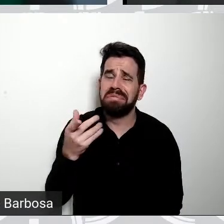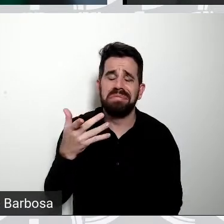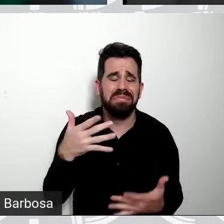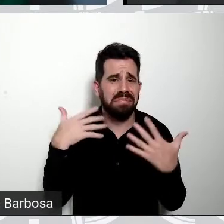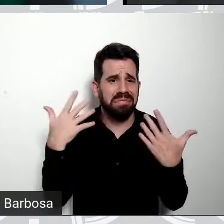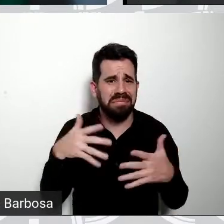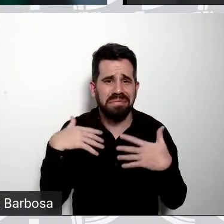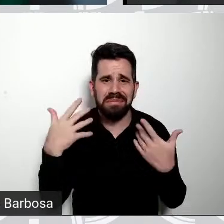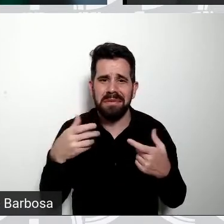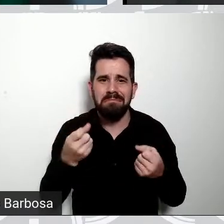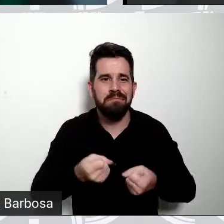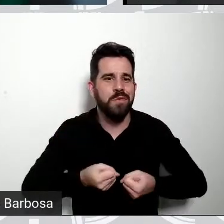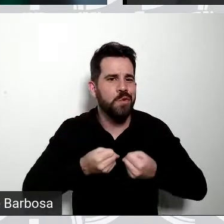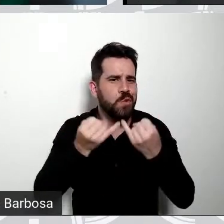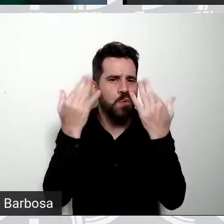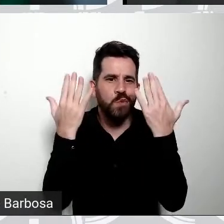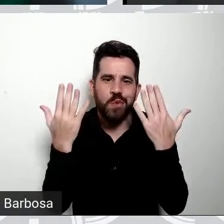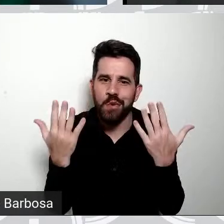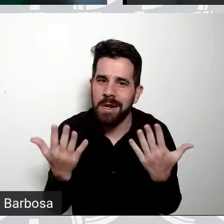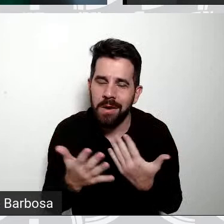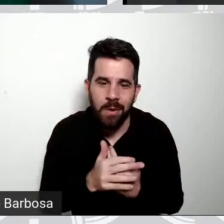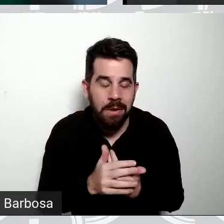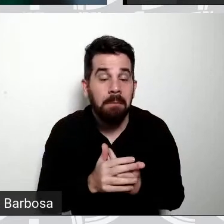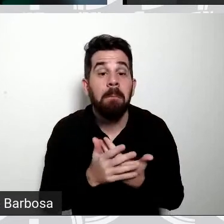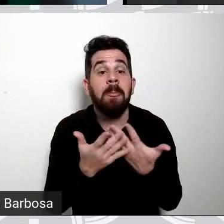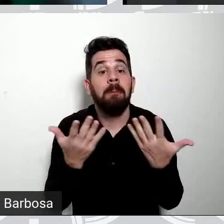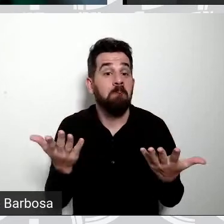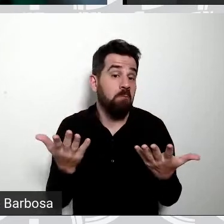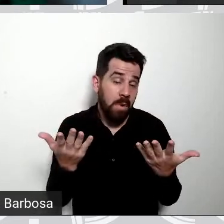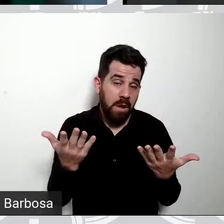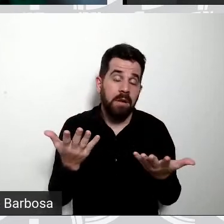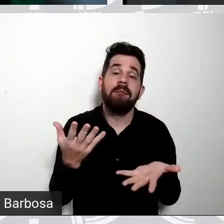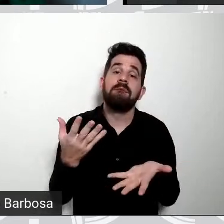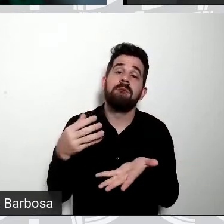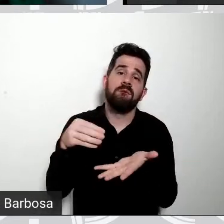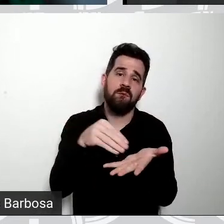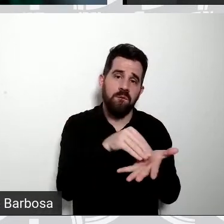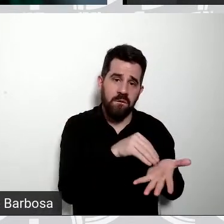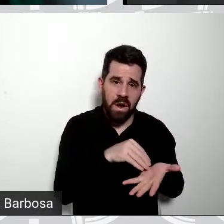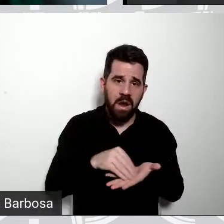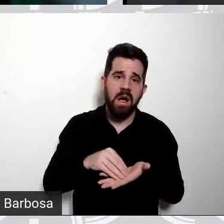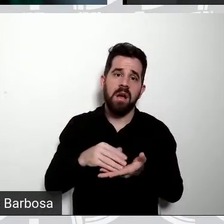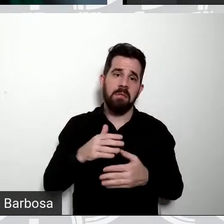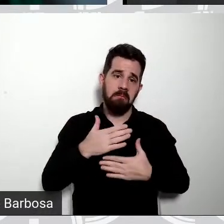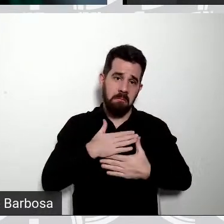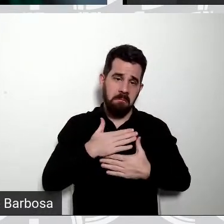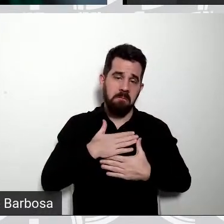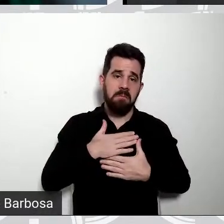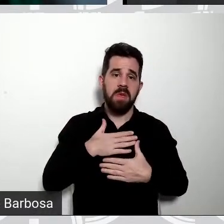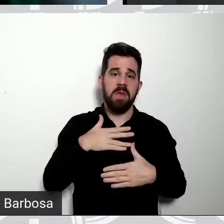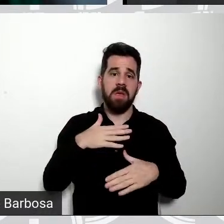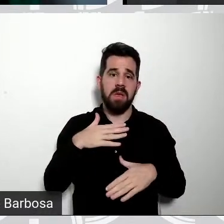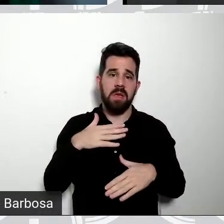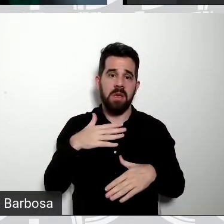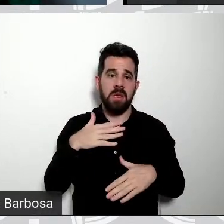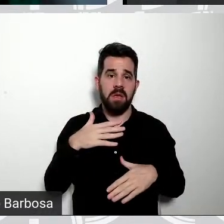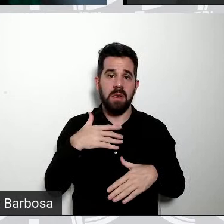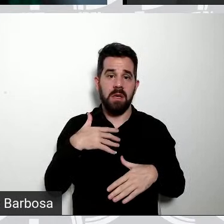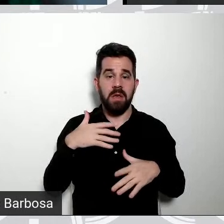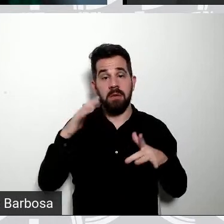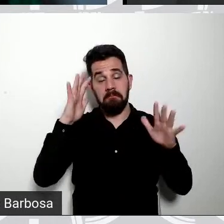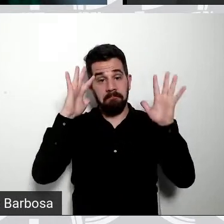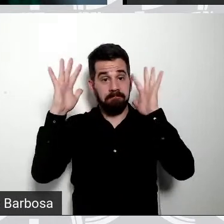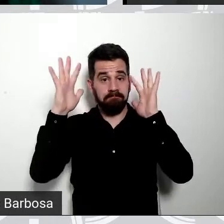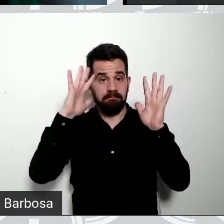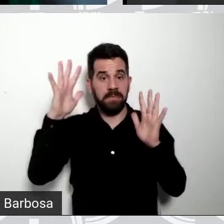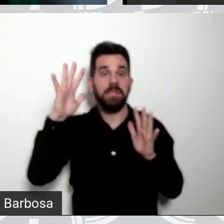É muita coisa. é muita coisa, mas, enfim, falta um ensaio meu mais teórico com relação a isso,